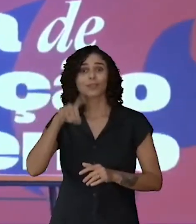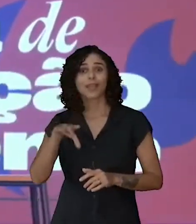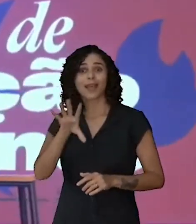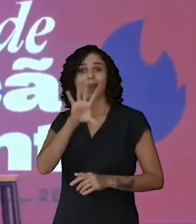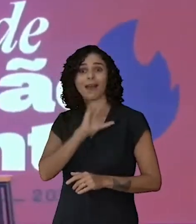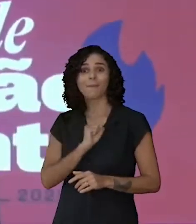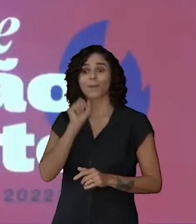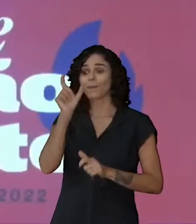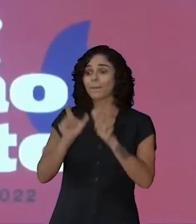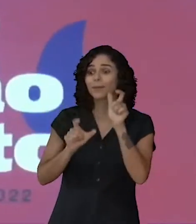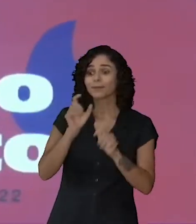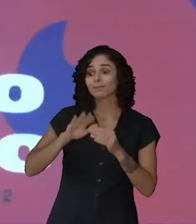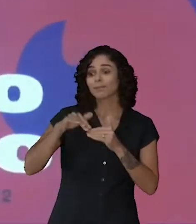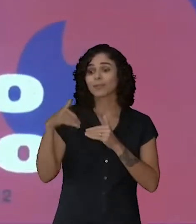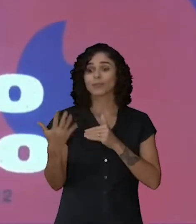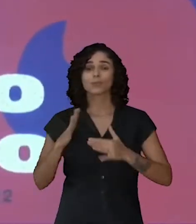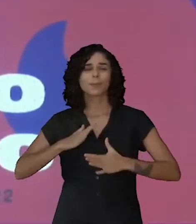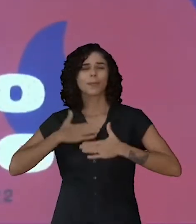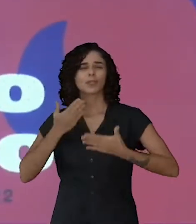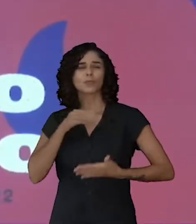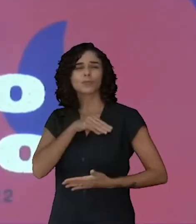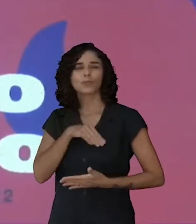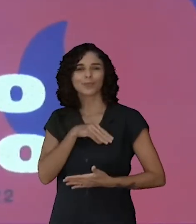e uma paixão missionária.